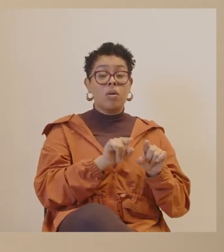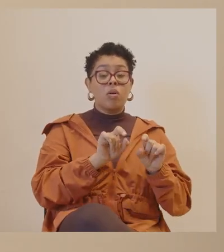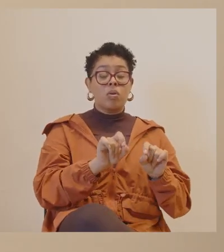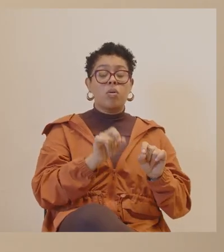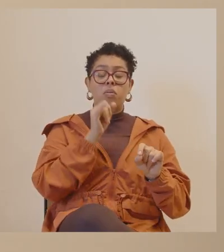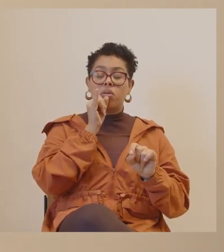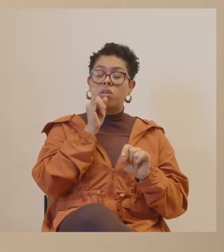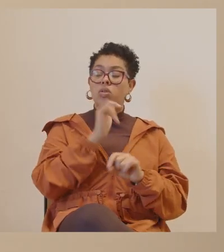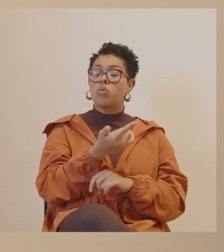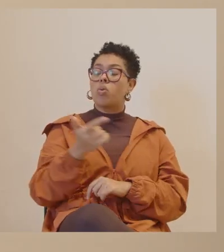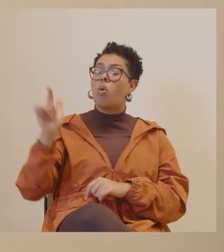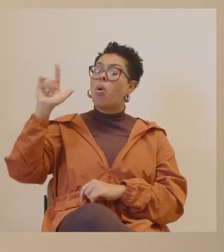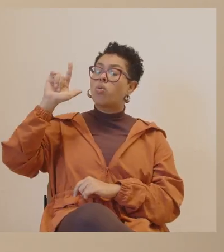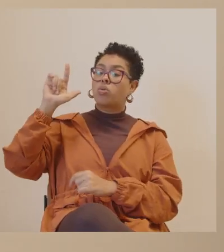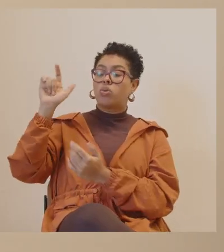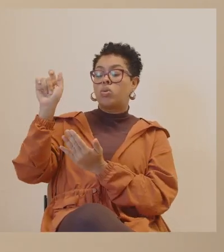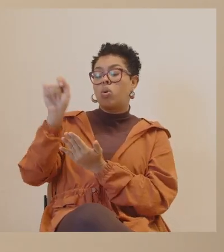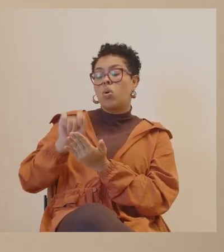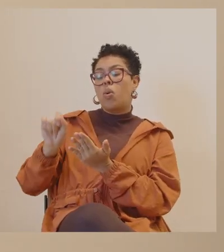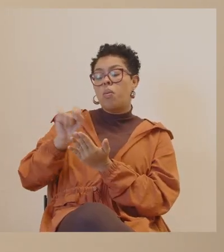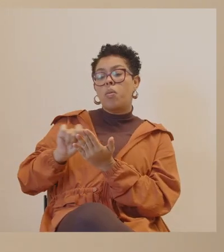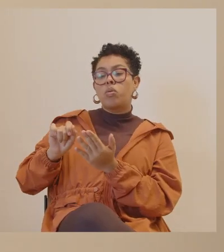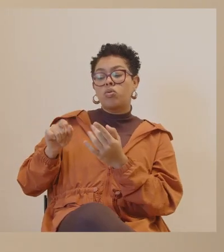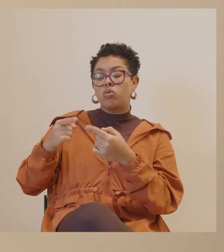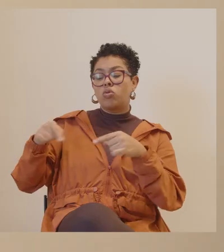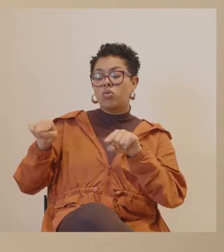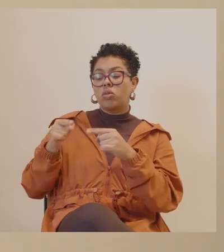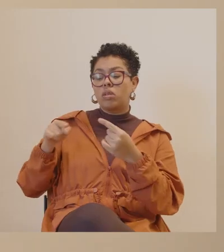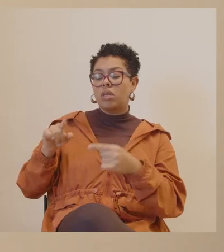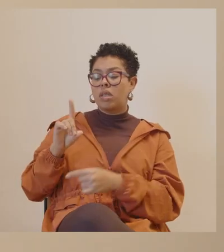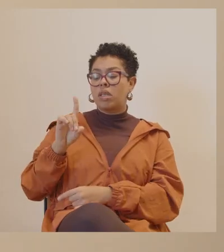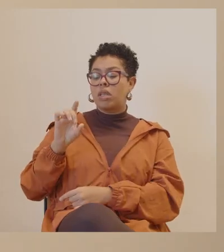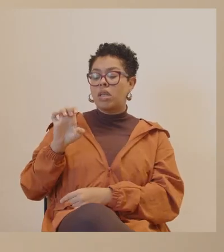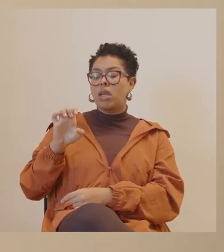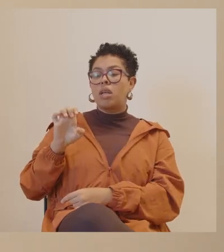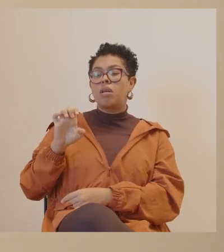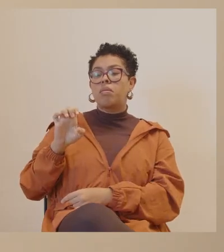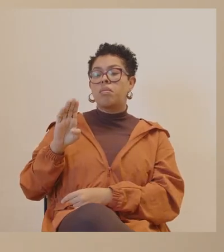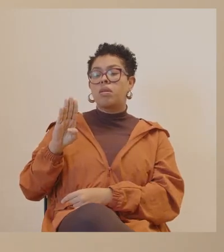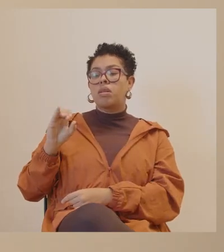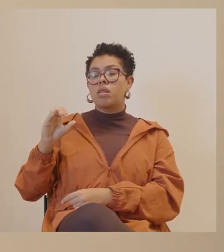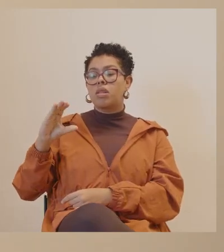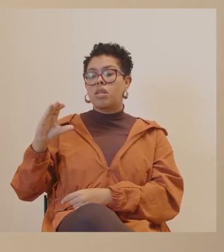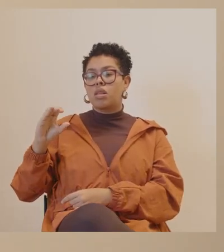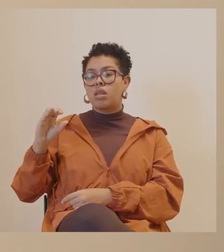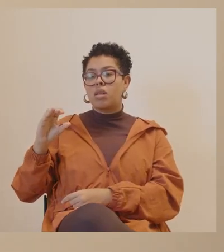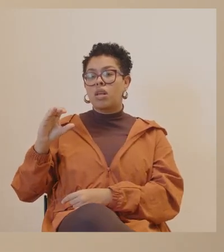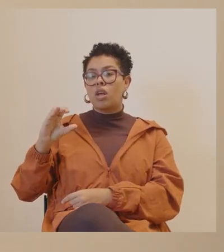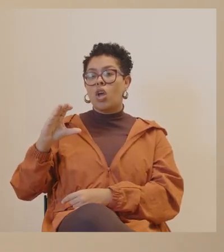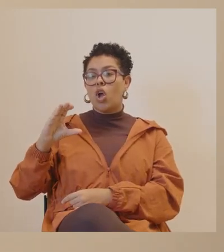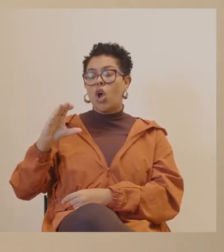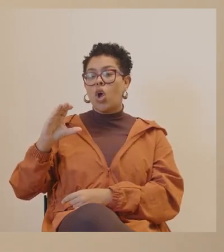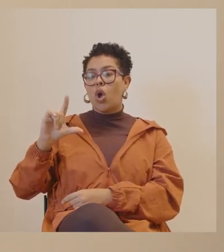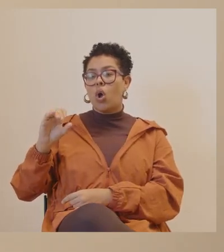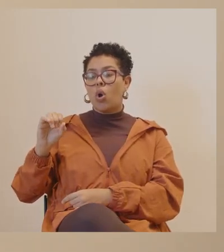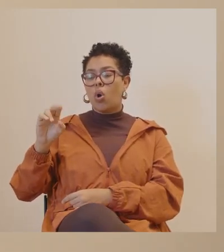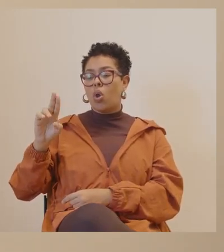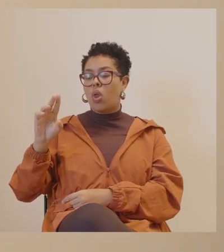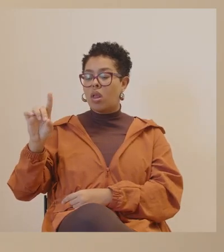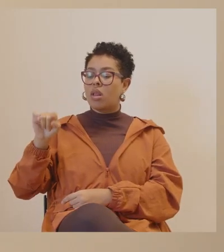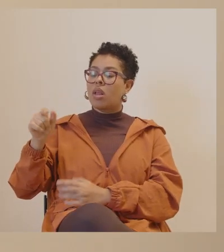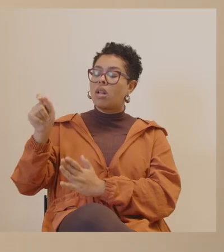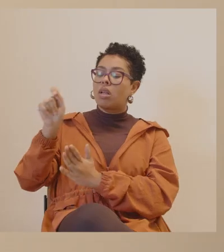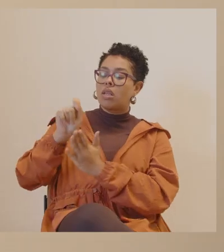um compositor como o Debussy, né? Claude Debussy escreve nesse período,